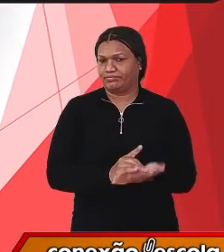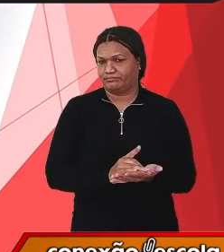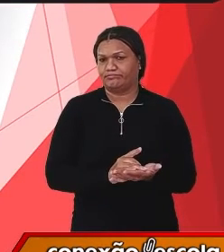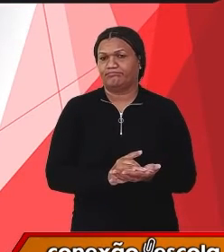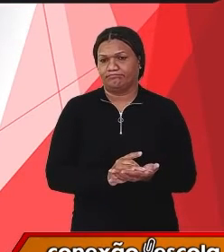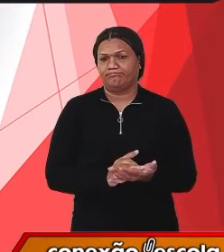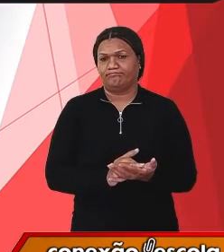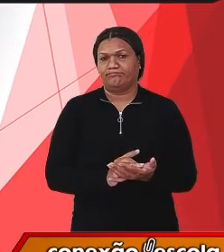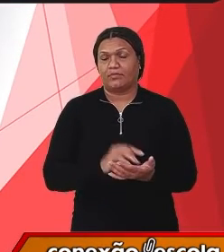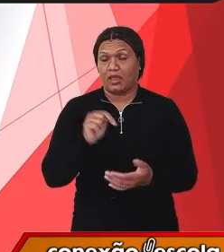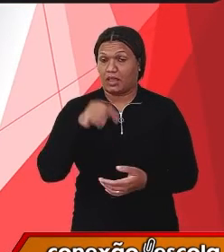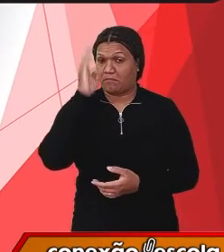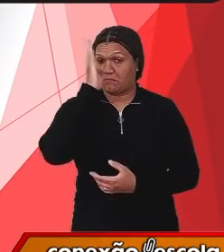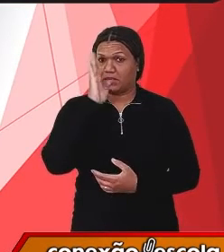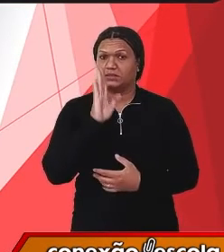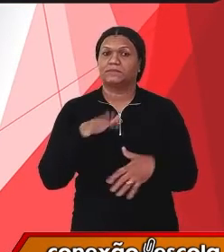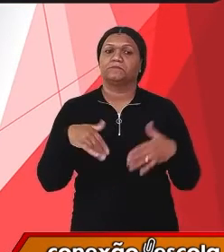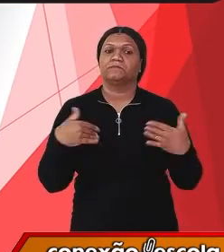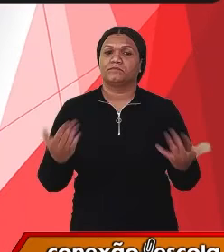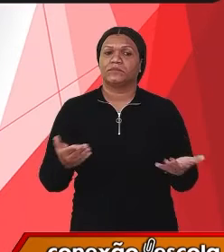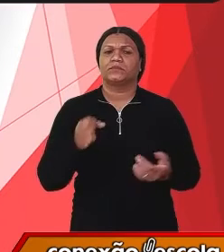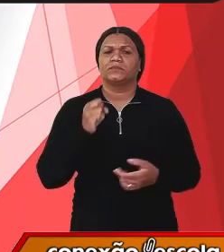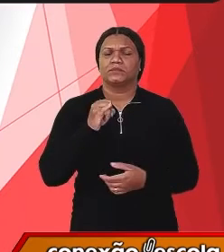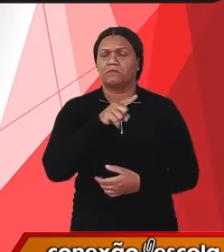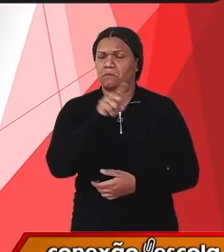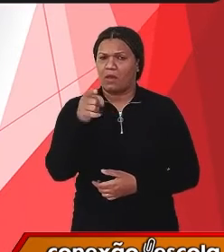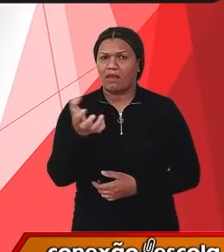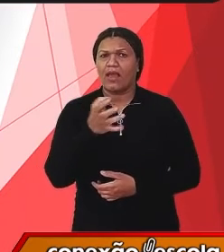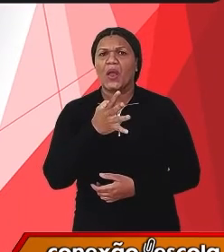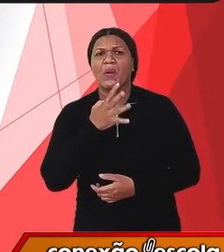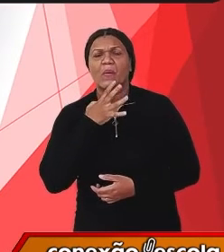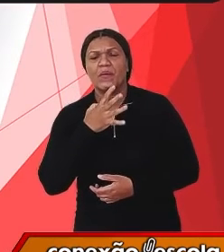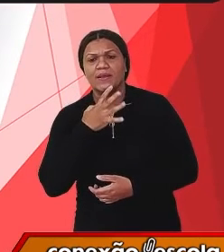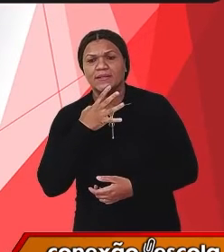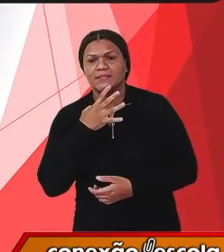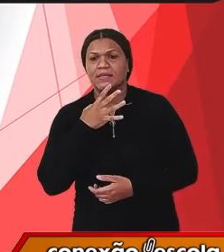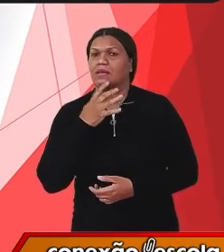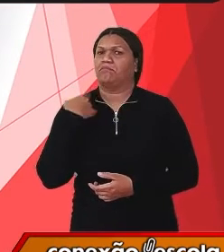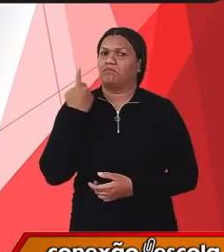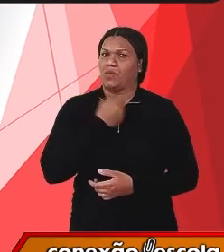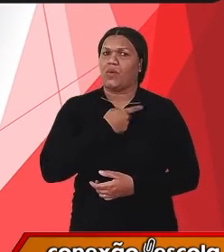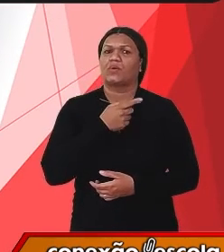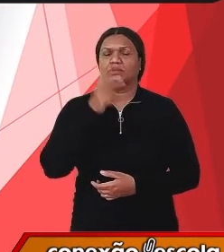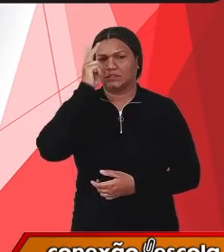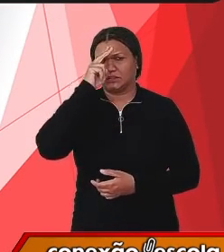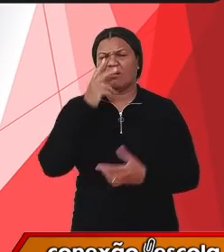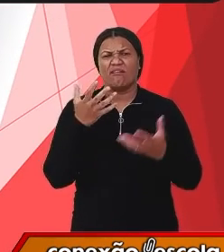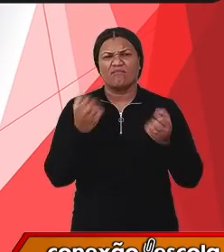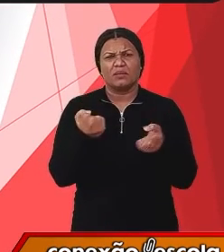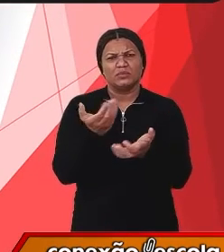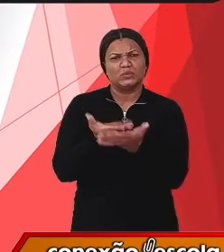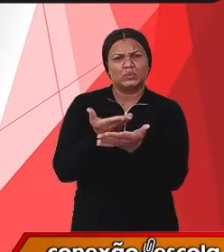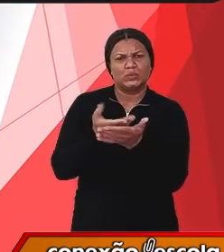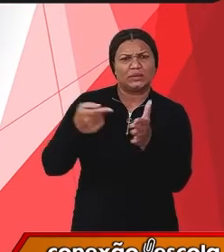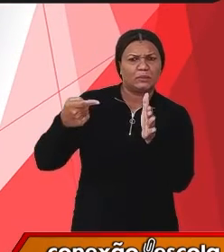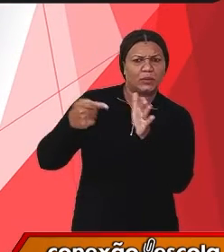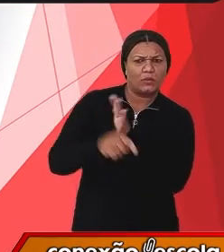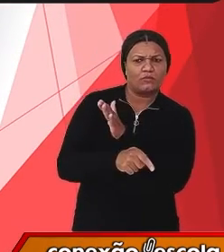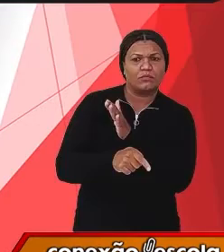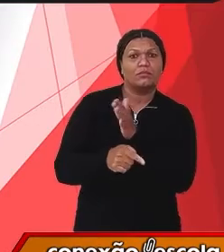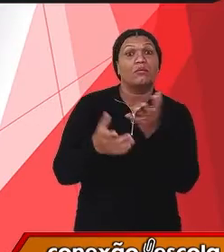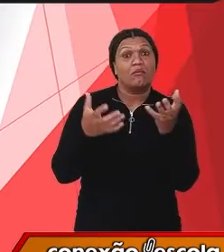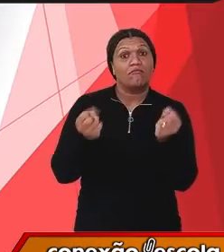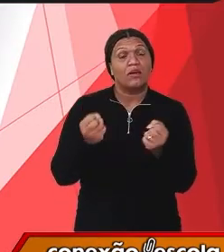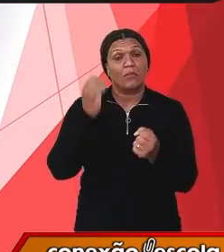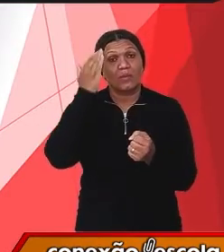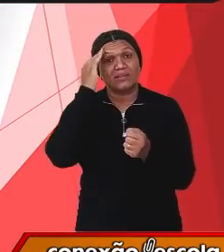reais. Então, se você quer conhecer a nossa história, vamos estudar, vamos